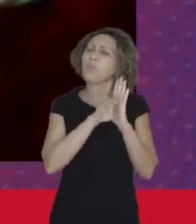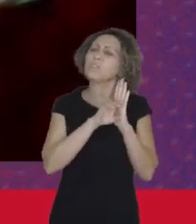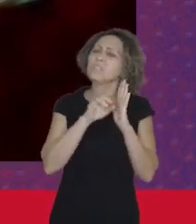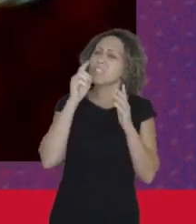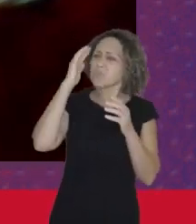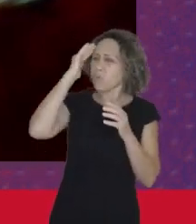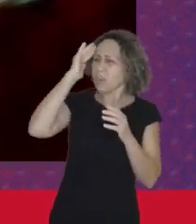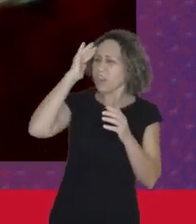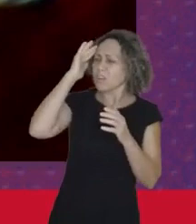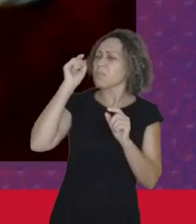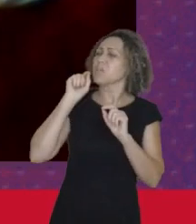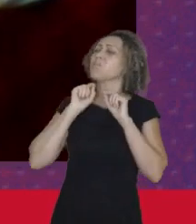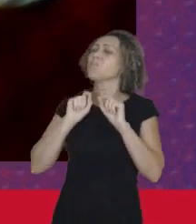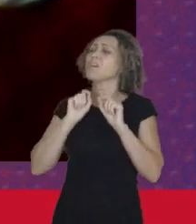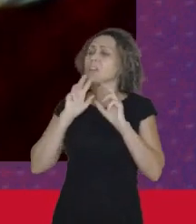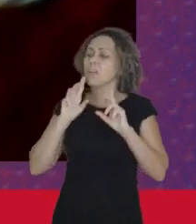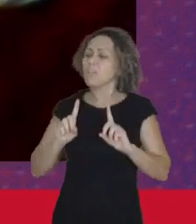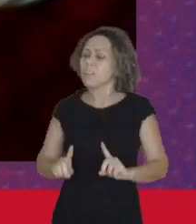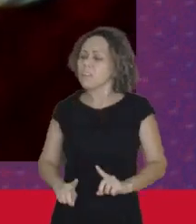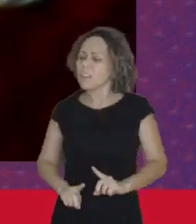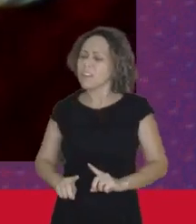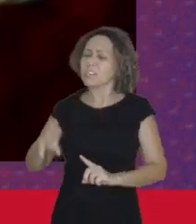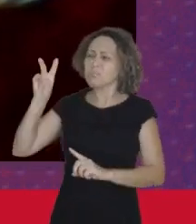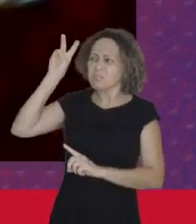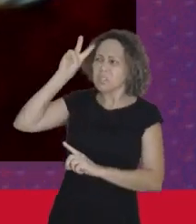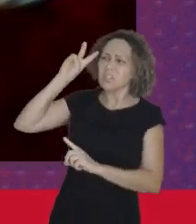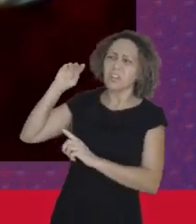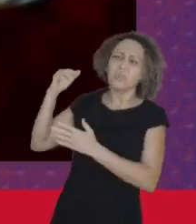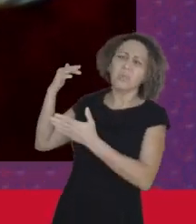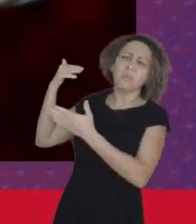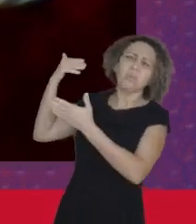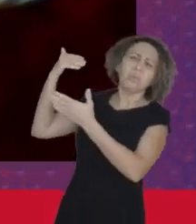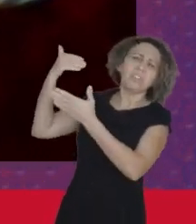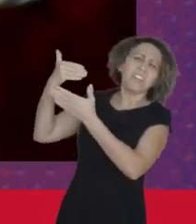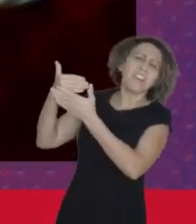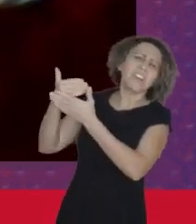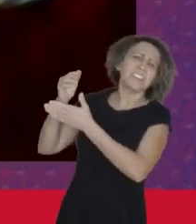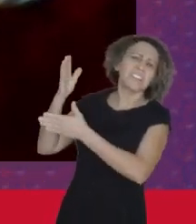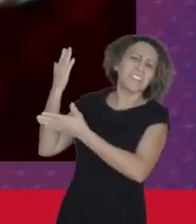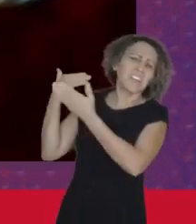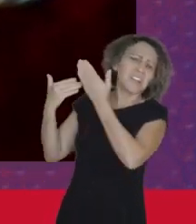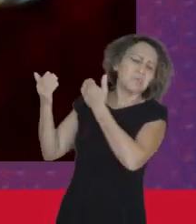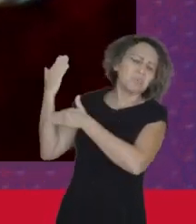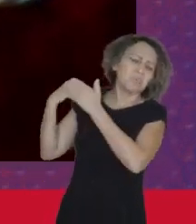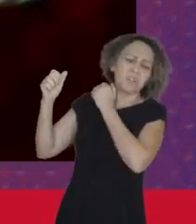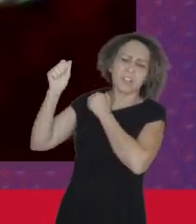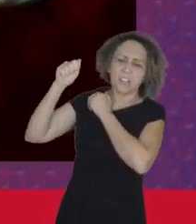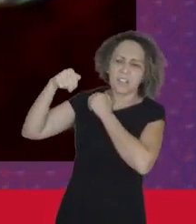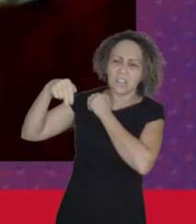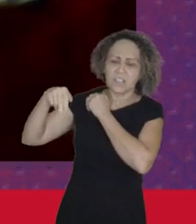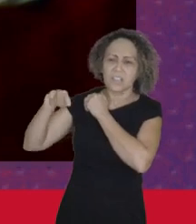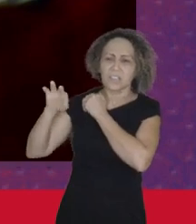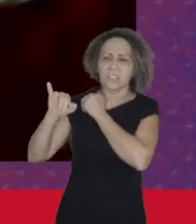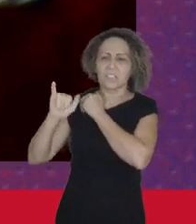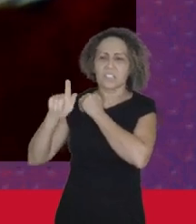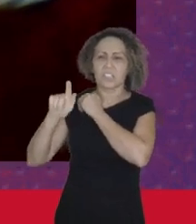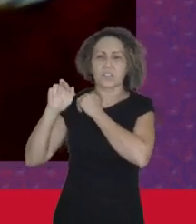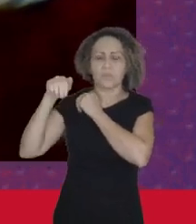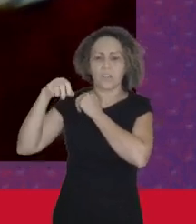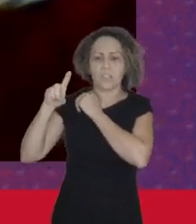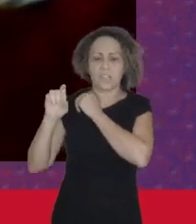ao longo da história, né, desde a antiguidade até tempos